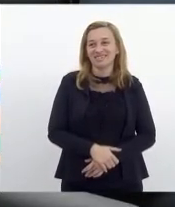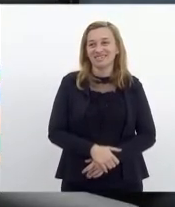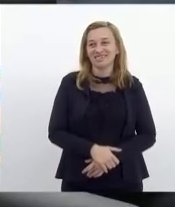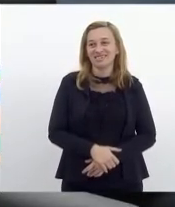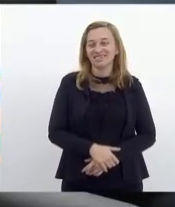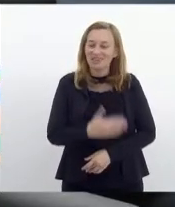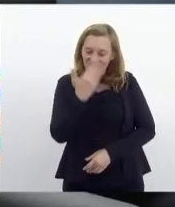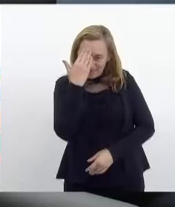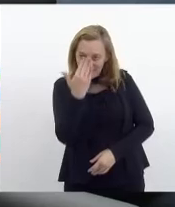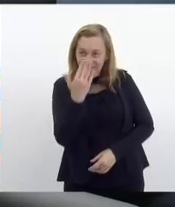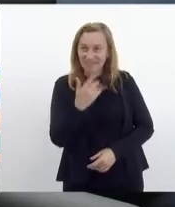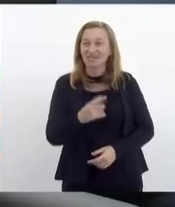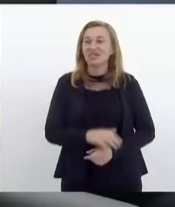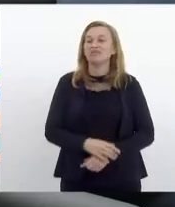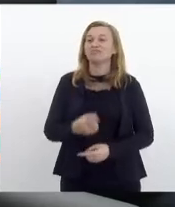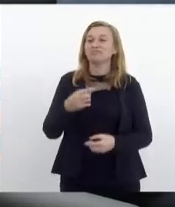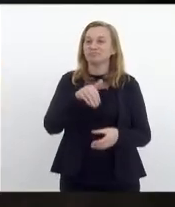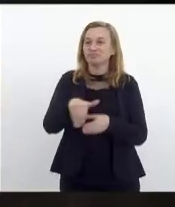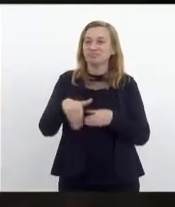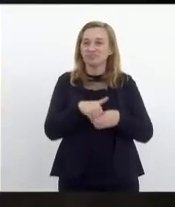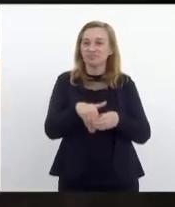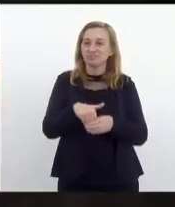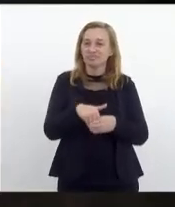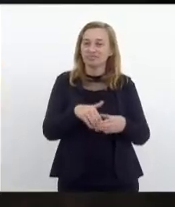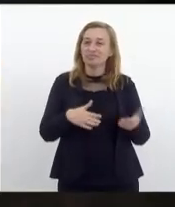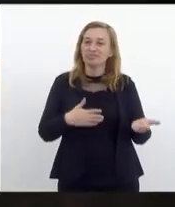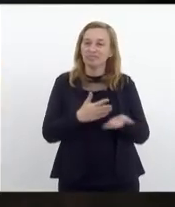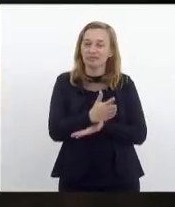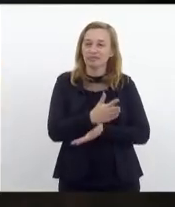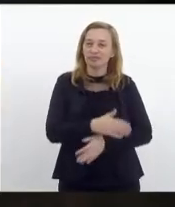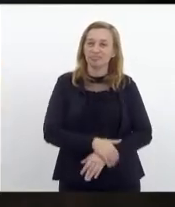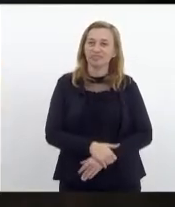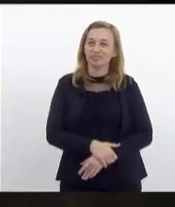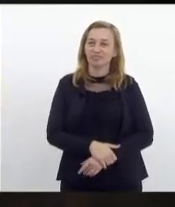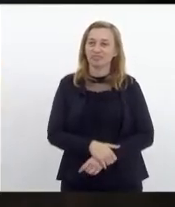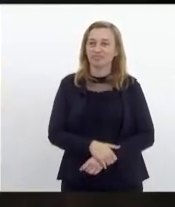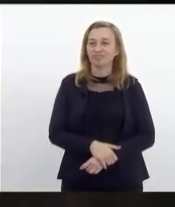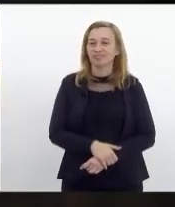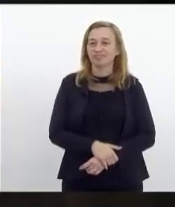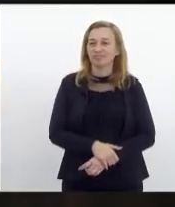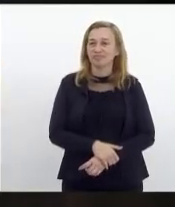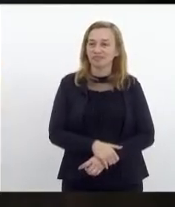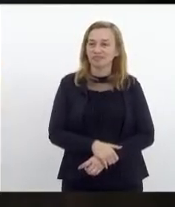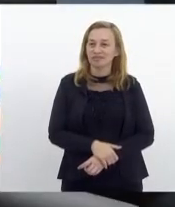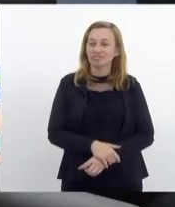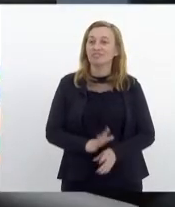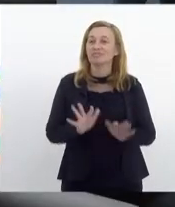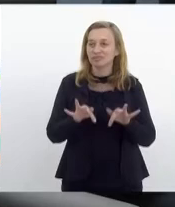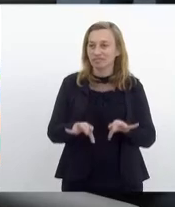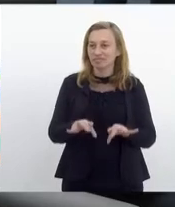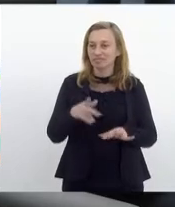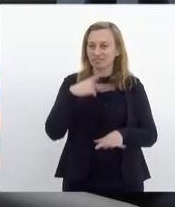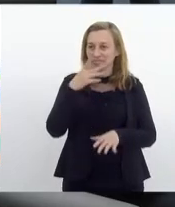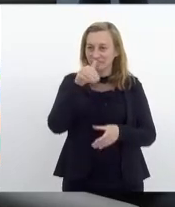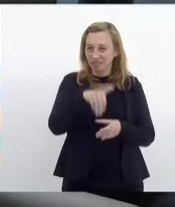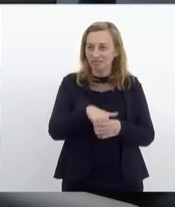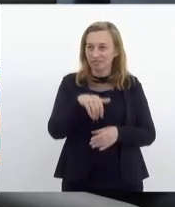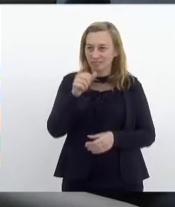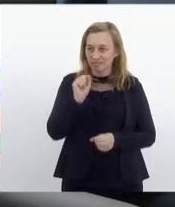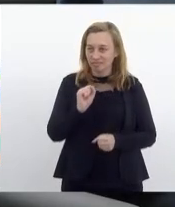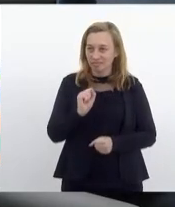Muito obrigado, presidente. Em votação, se os que aprovam permaneçam como estão, aprovado, vai autógrafo. Ao final, declaração de voto, por